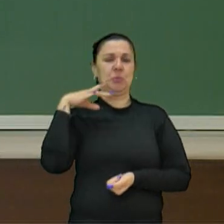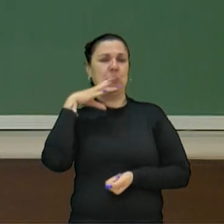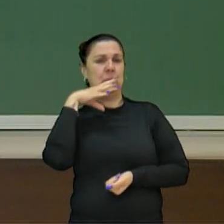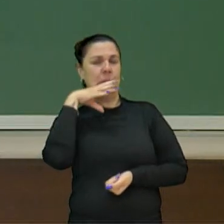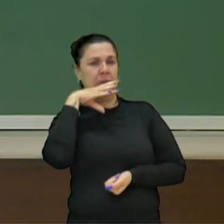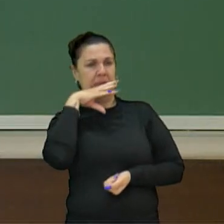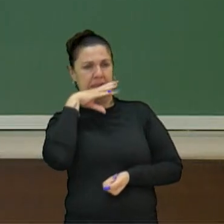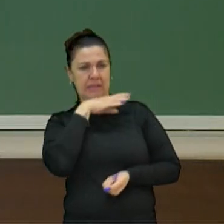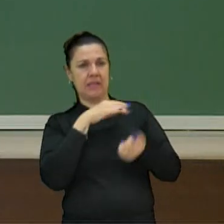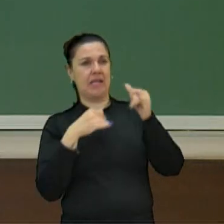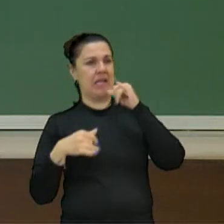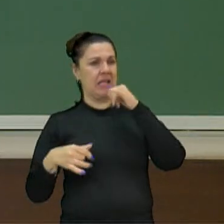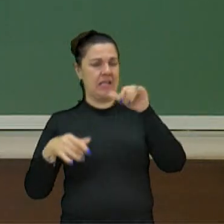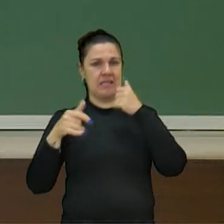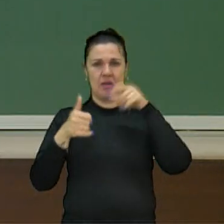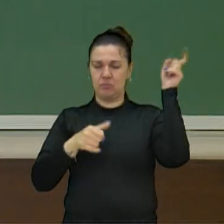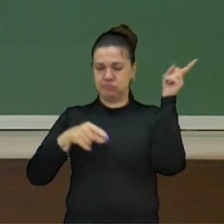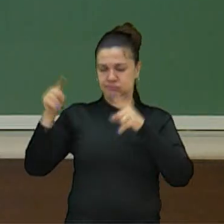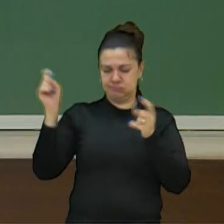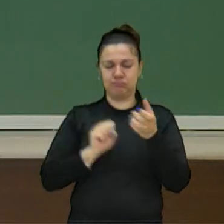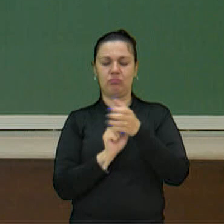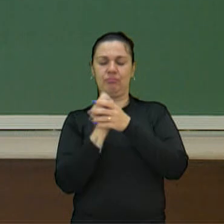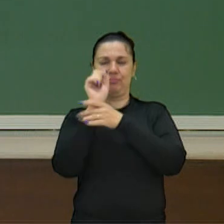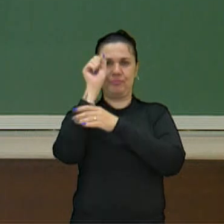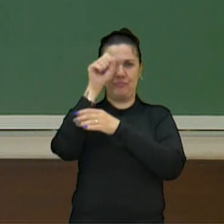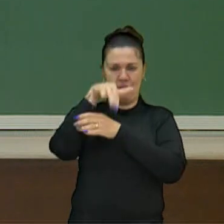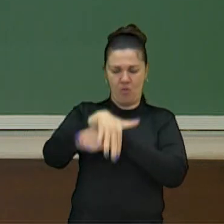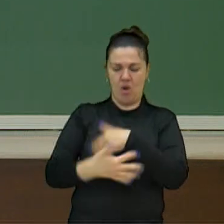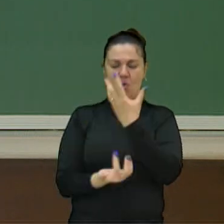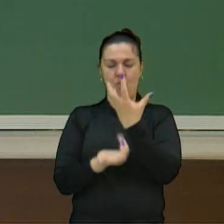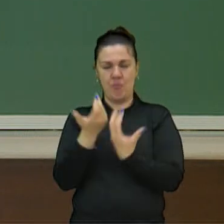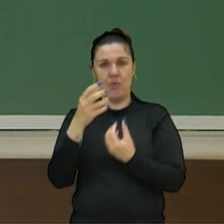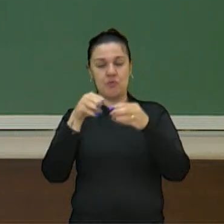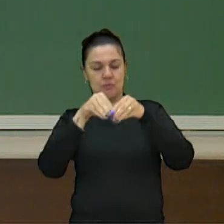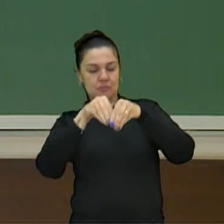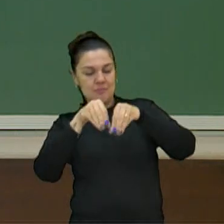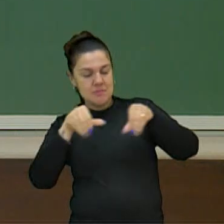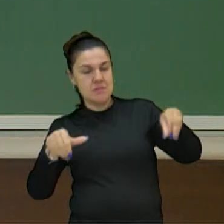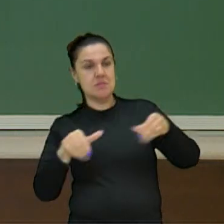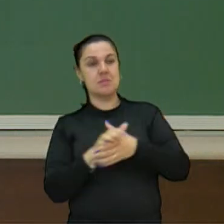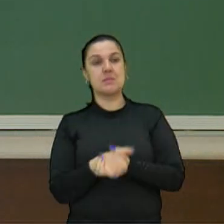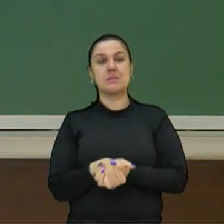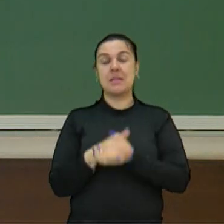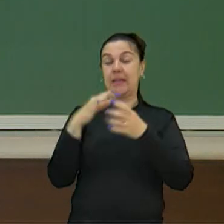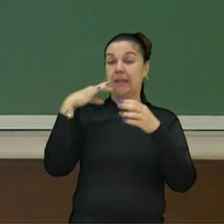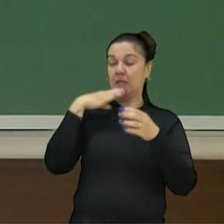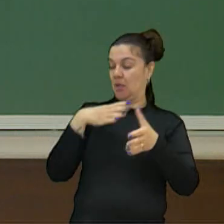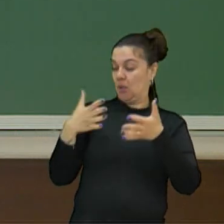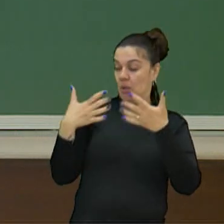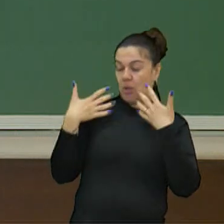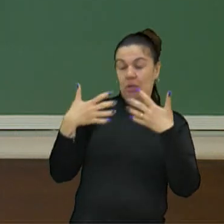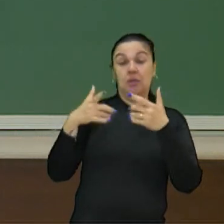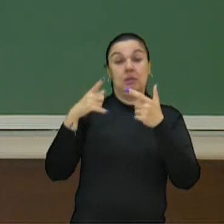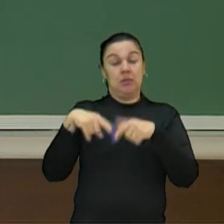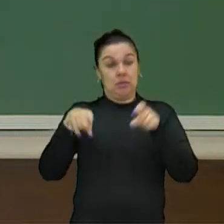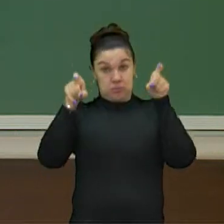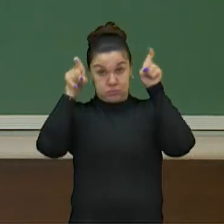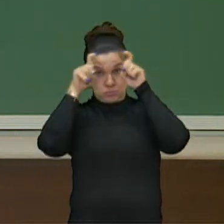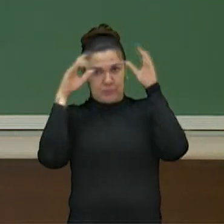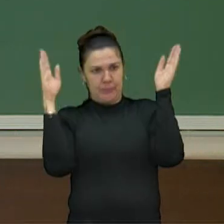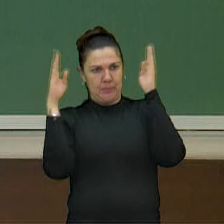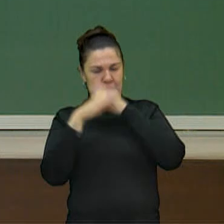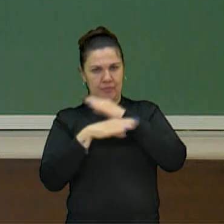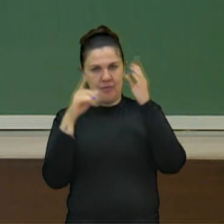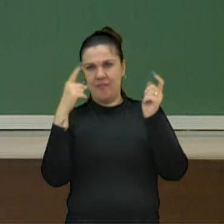cheio de descargas elétricas, erupção vulcânica, então a gente tinha muita cinza vulcânica, era quente, era o inferno, vamos dizer assim, né?